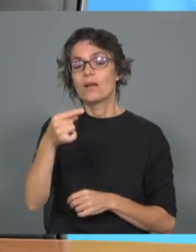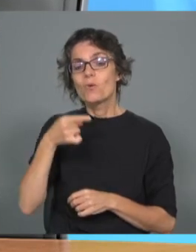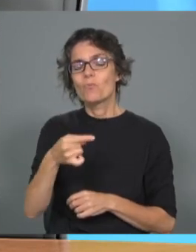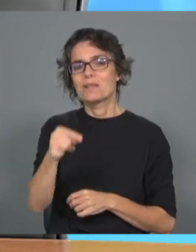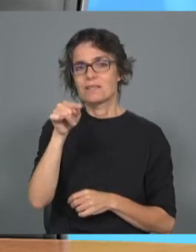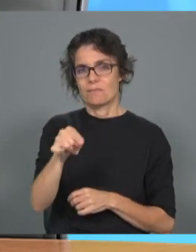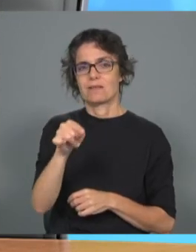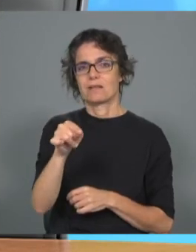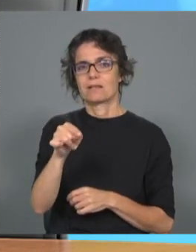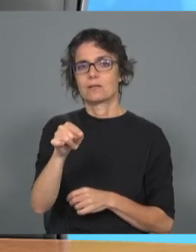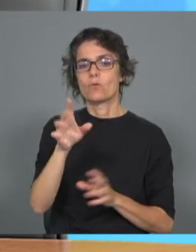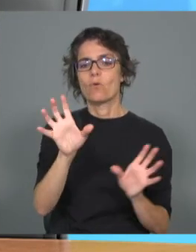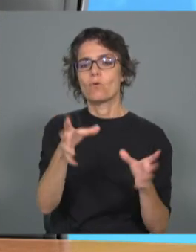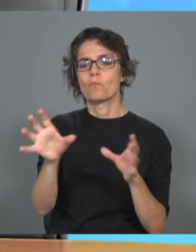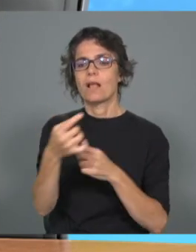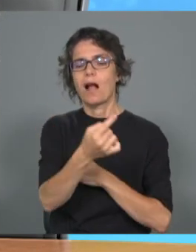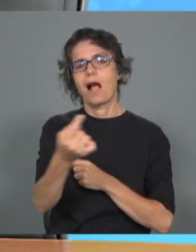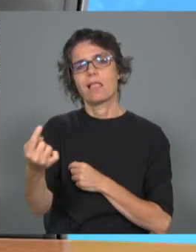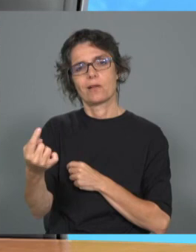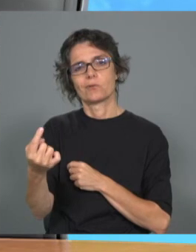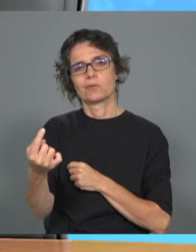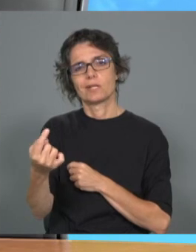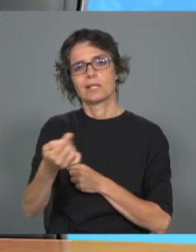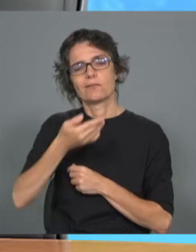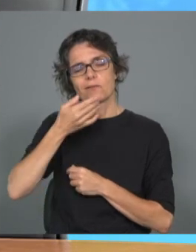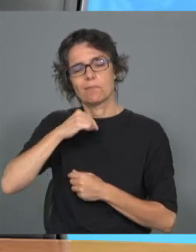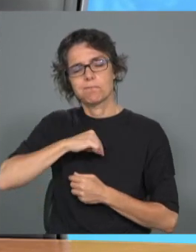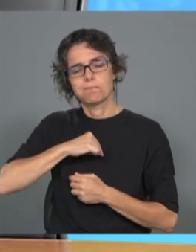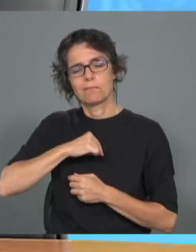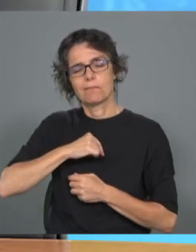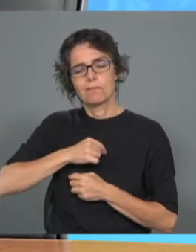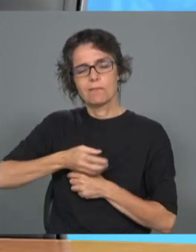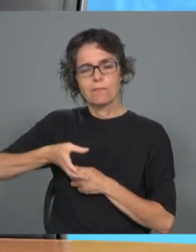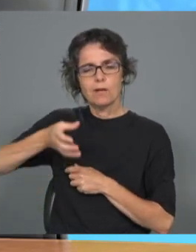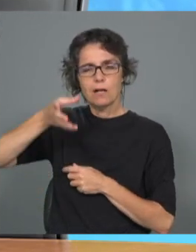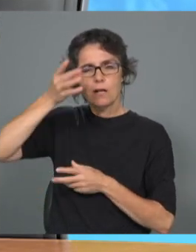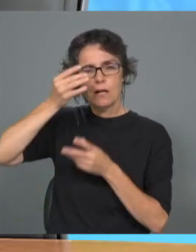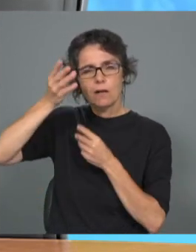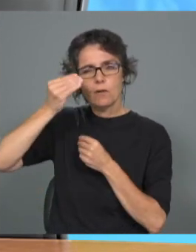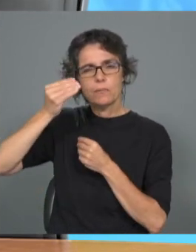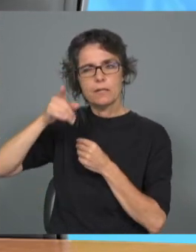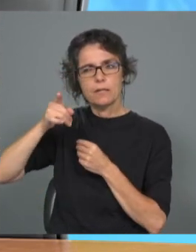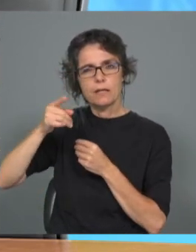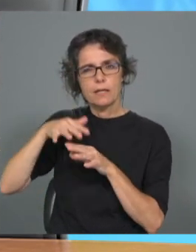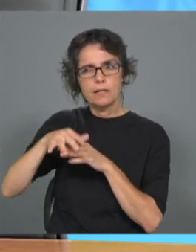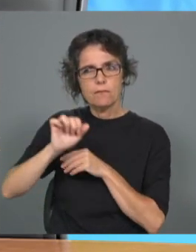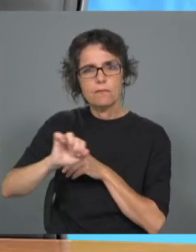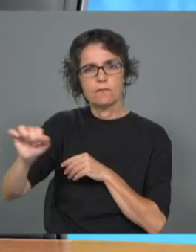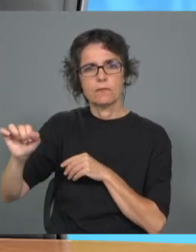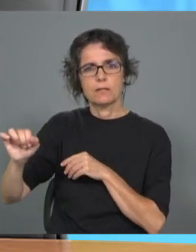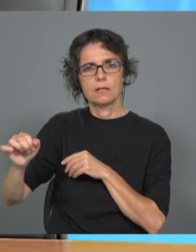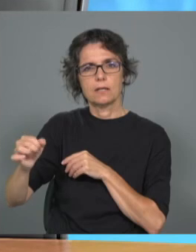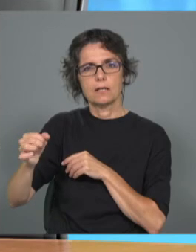cada comunidade vive quando recebe alguém. Escutar e contar com os migrantes e os refugiados